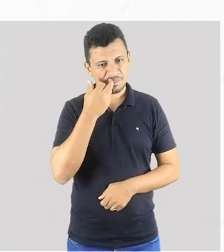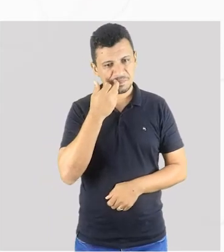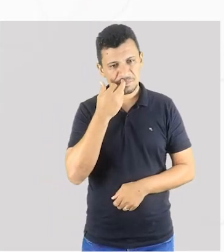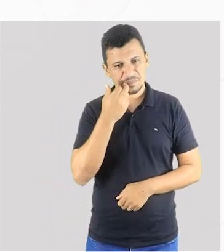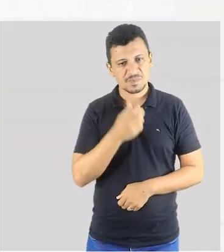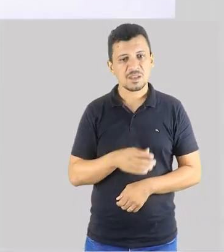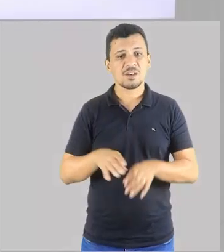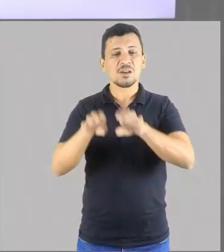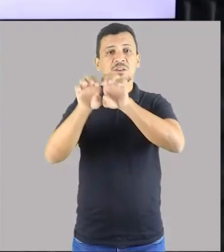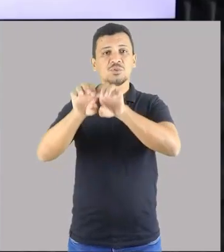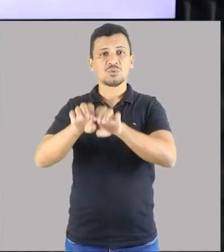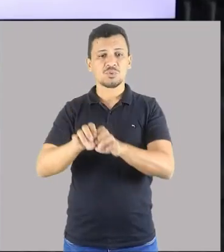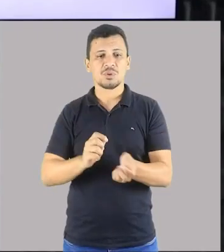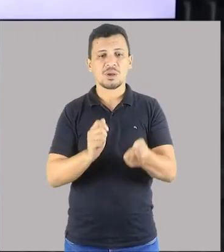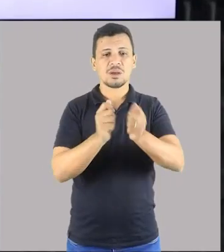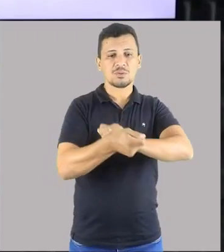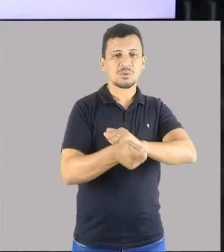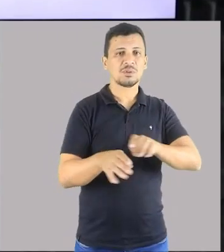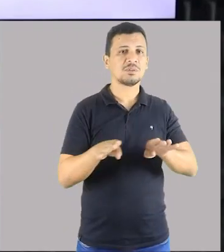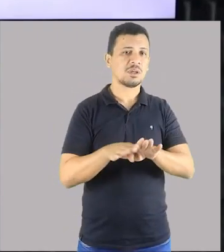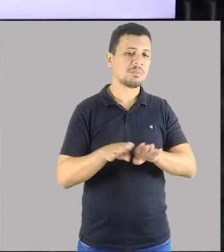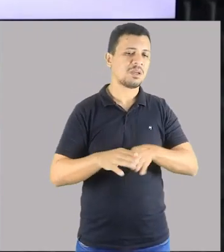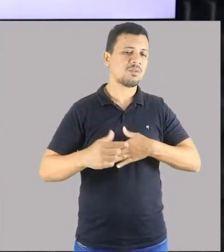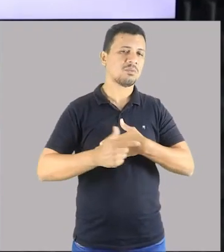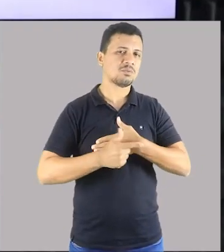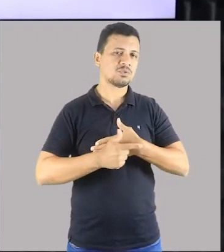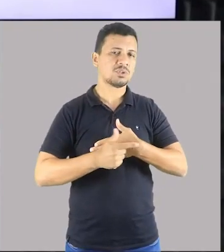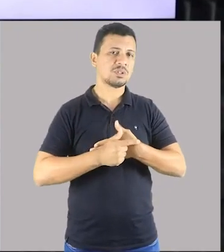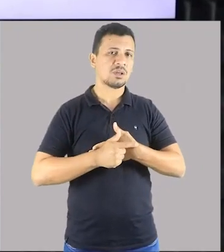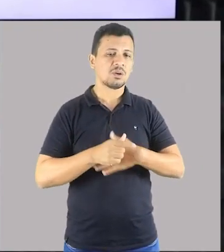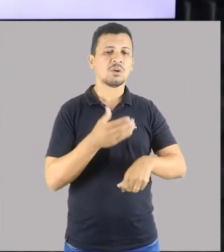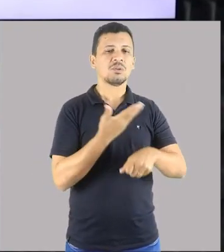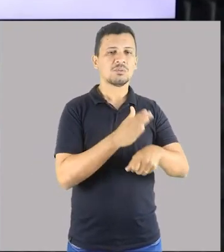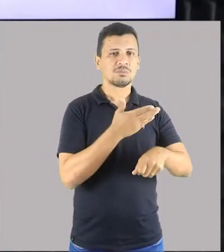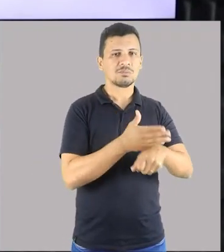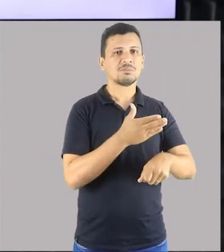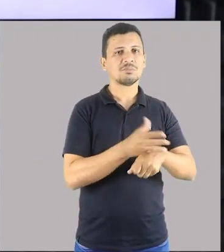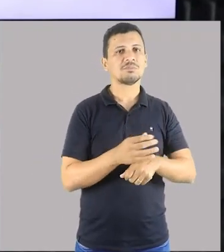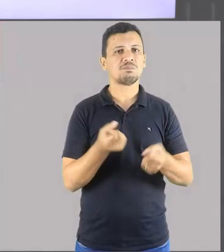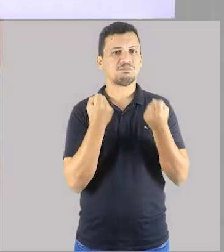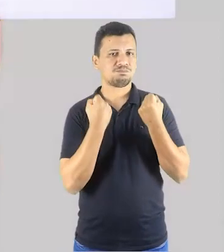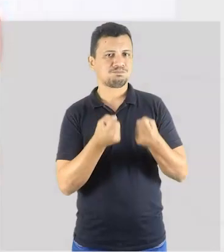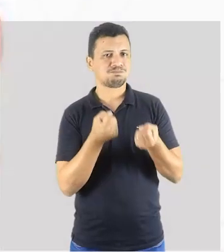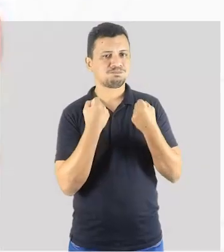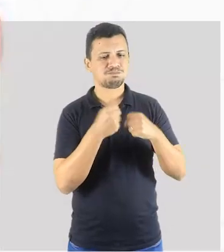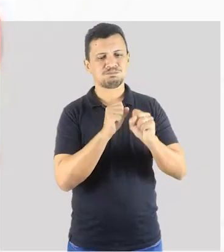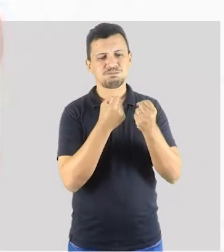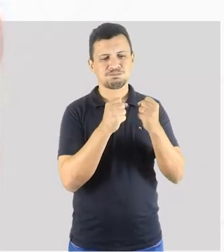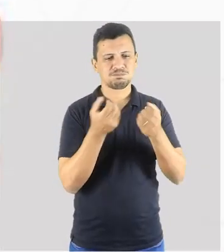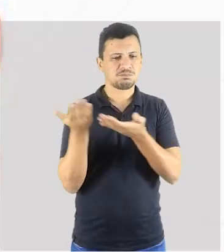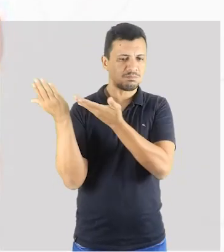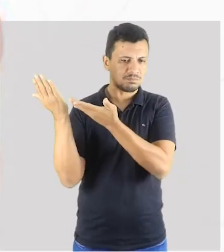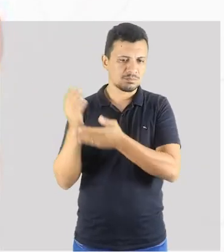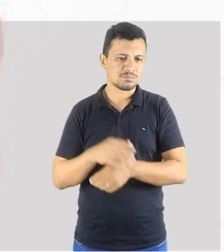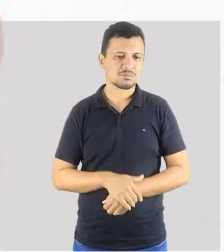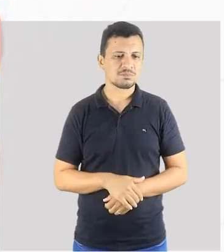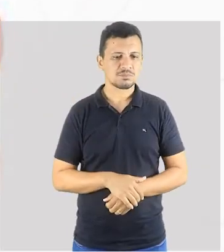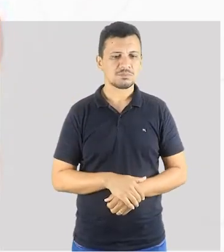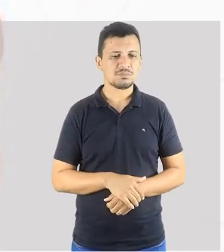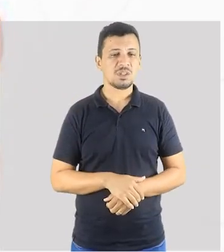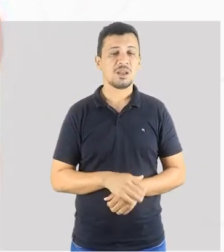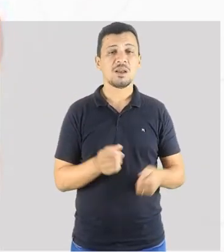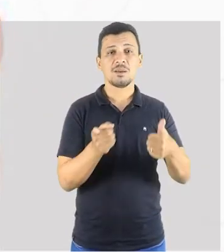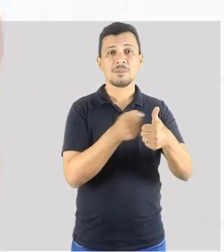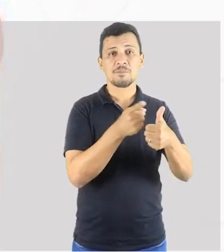Adaptações estruturais e funcionais ao treino aeróbio. Então, vamos lá. Primeiro,